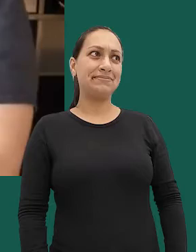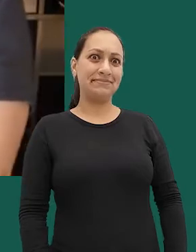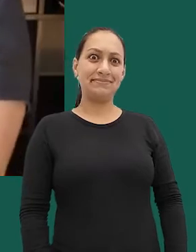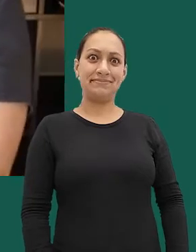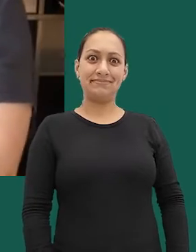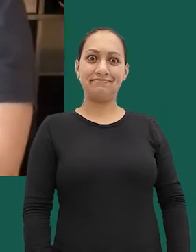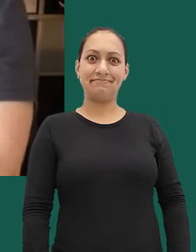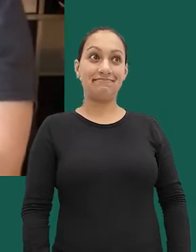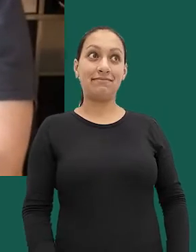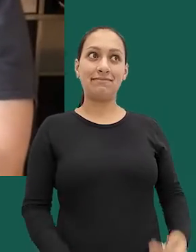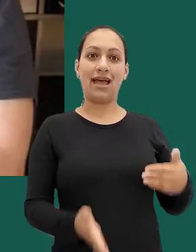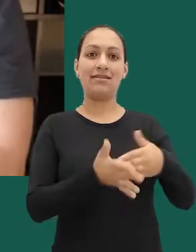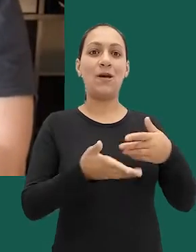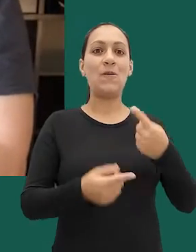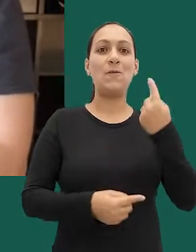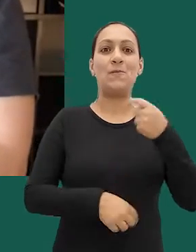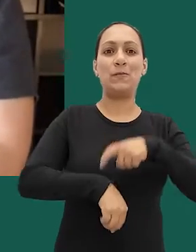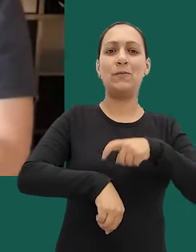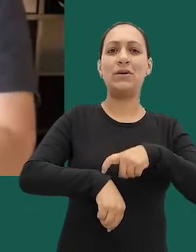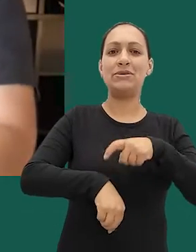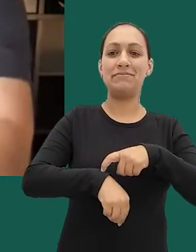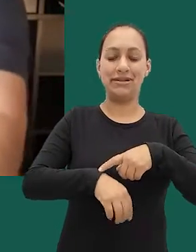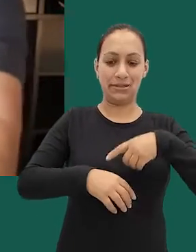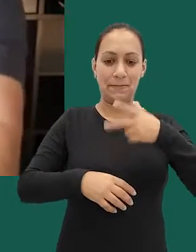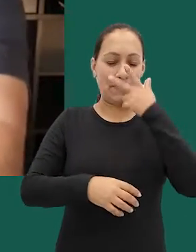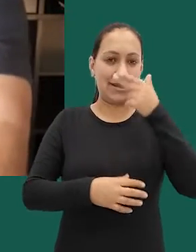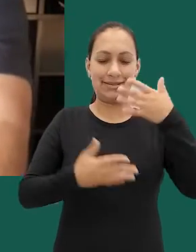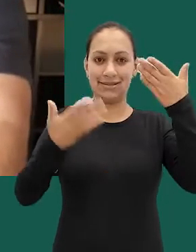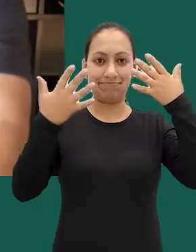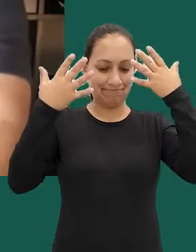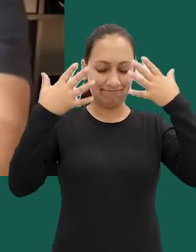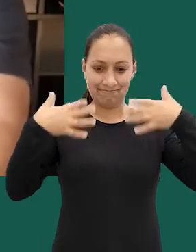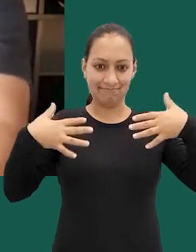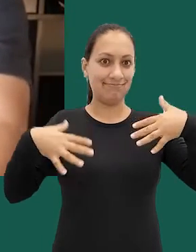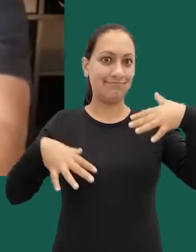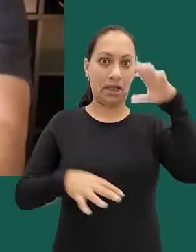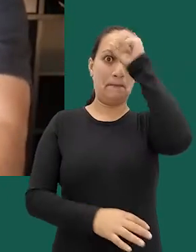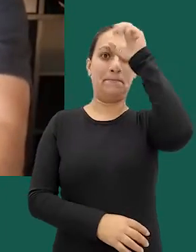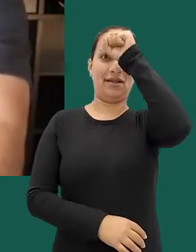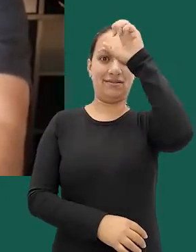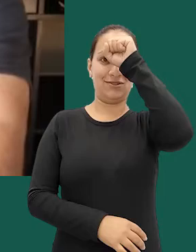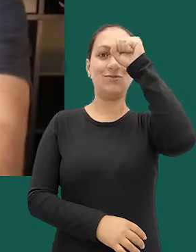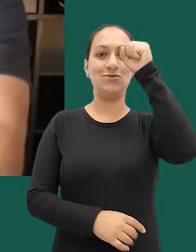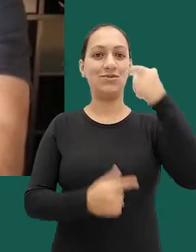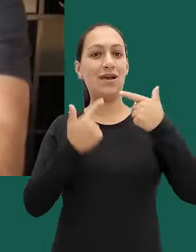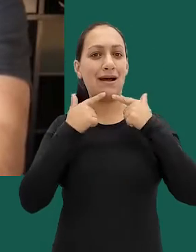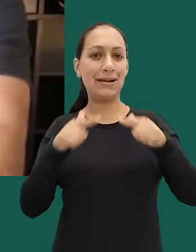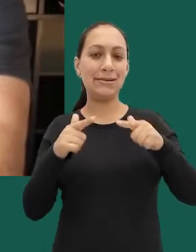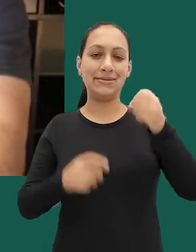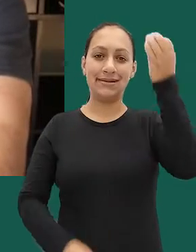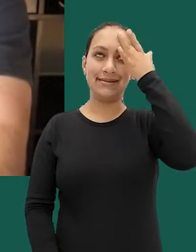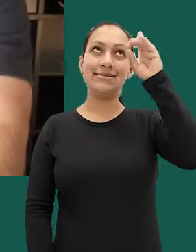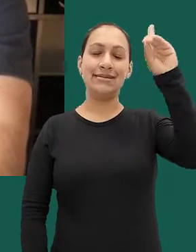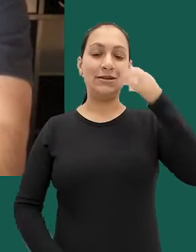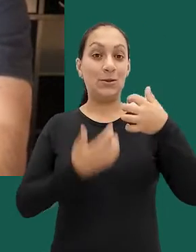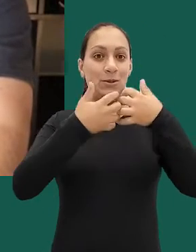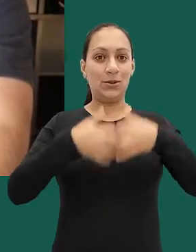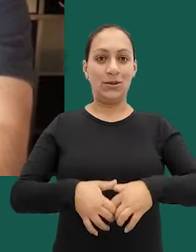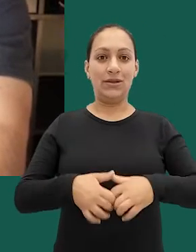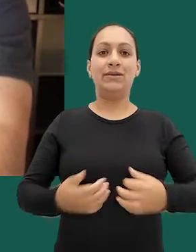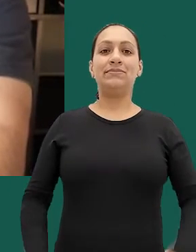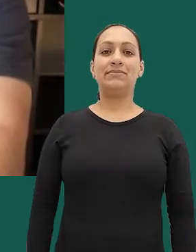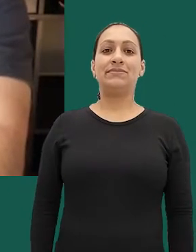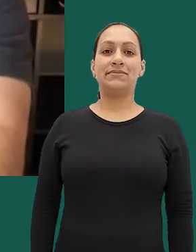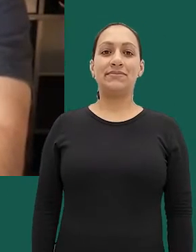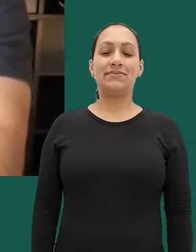Até que em algum momento aquela coisa parece que desce, assim, a gente aprende o idioma, graças a Deus, funciona, né?